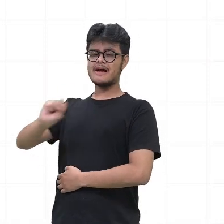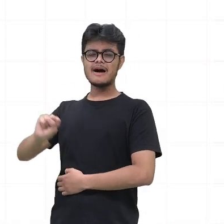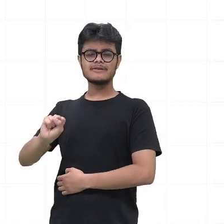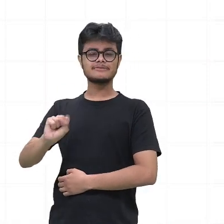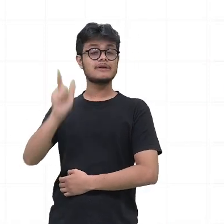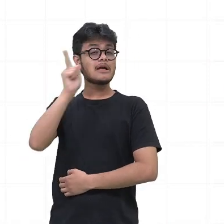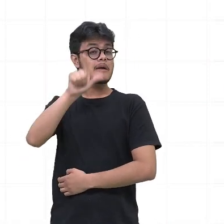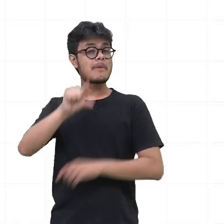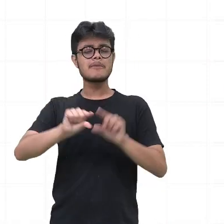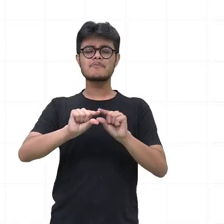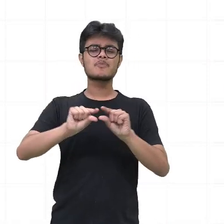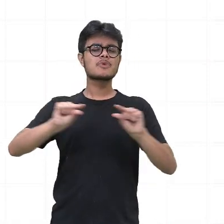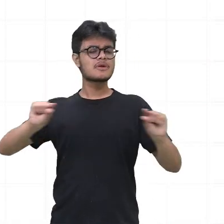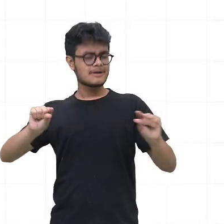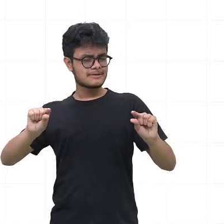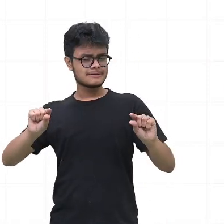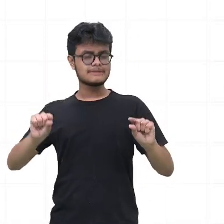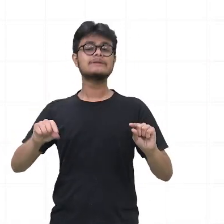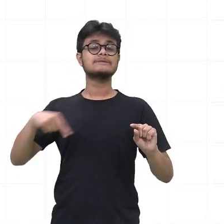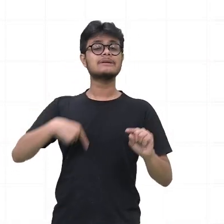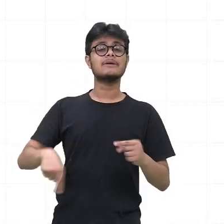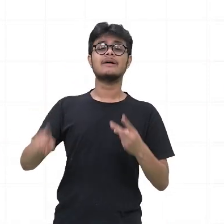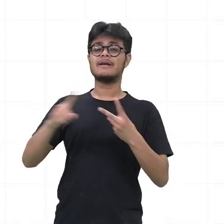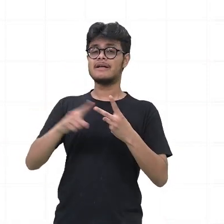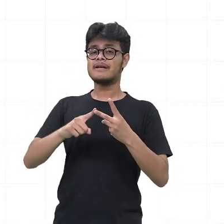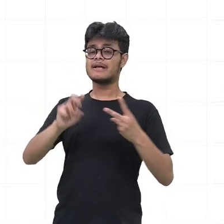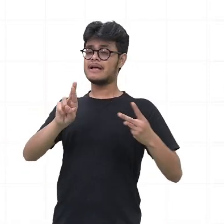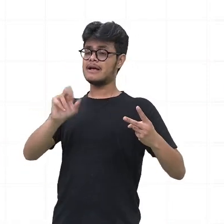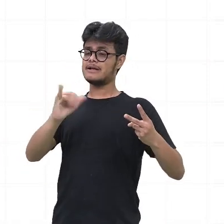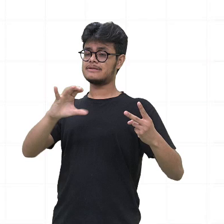segmento de reta, números irracionais,